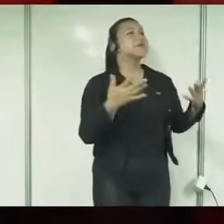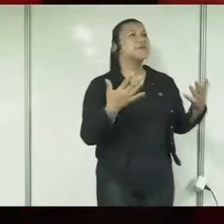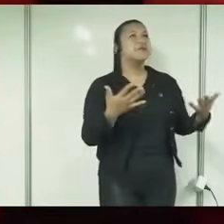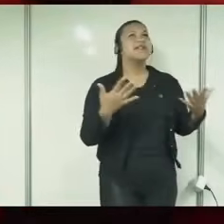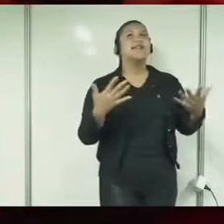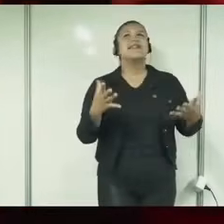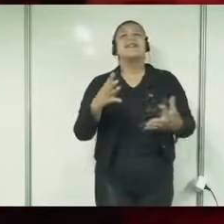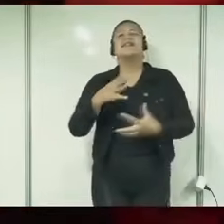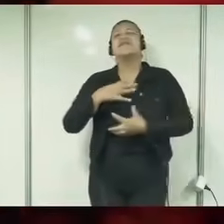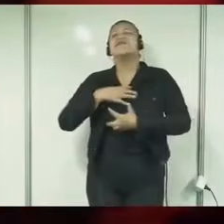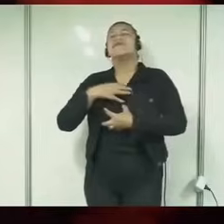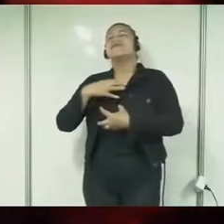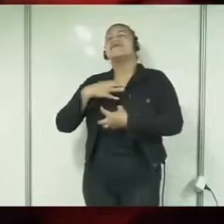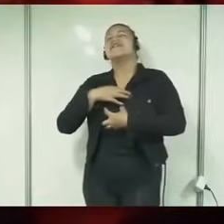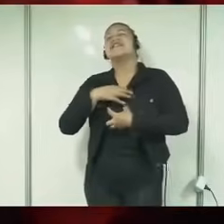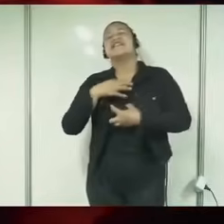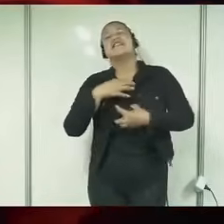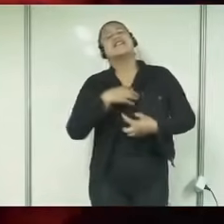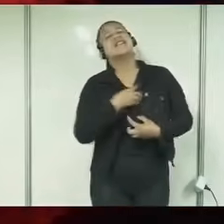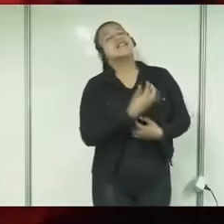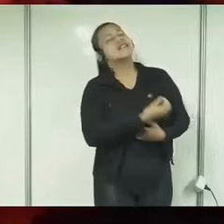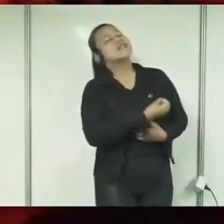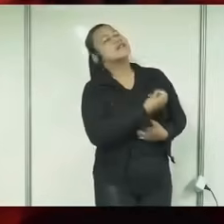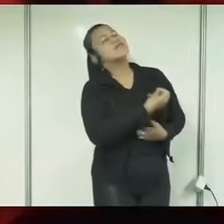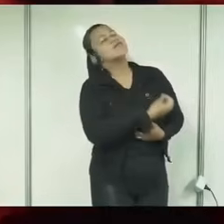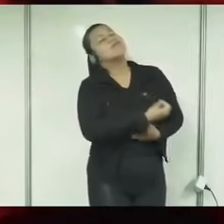senti tua presença